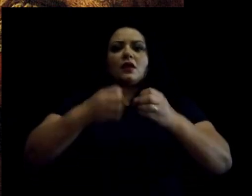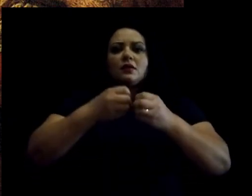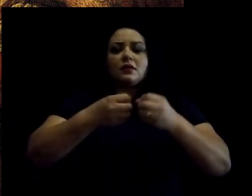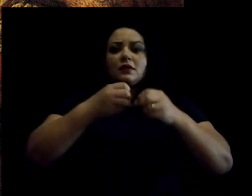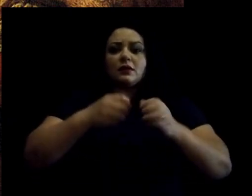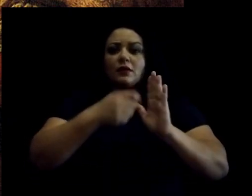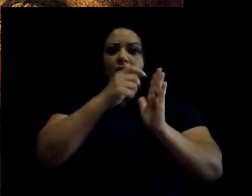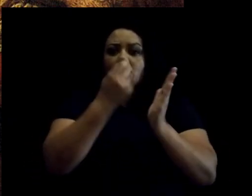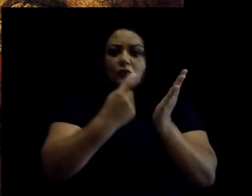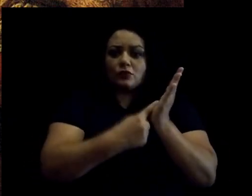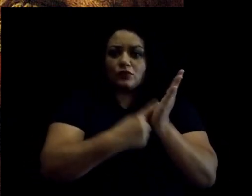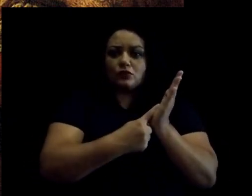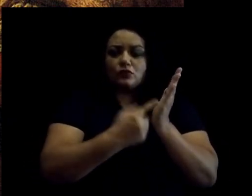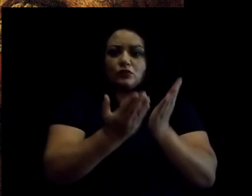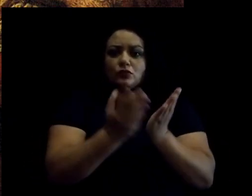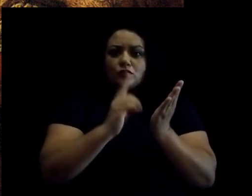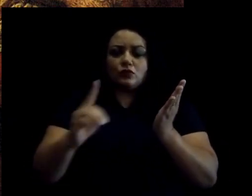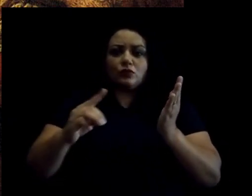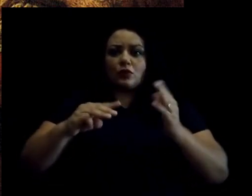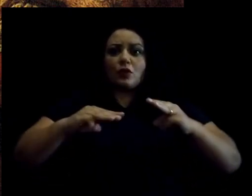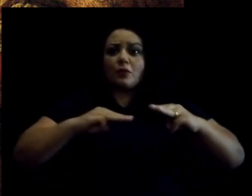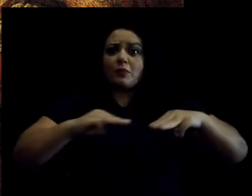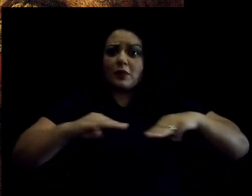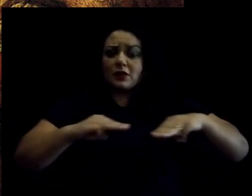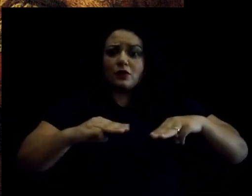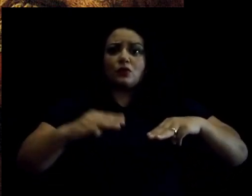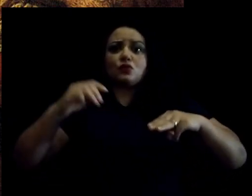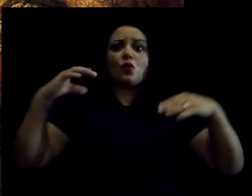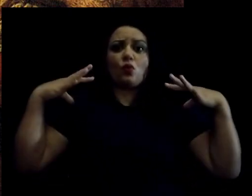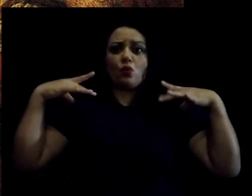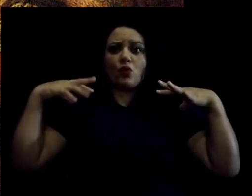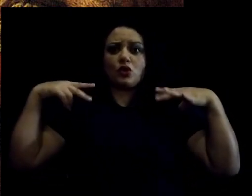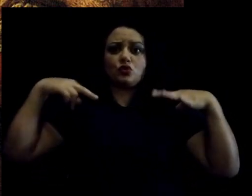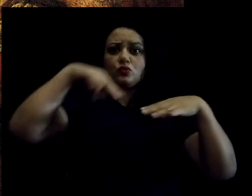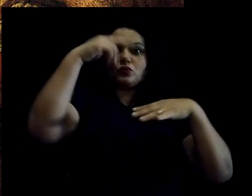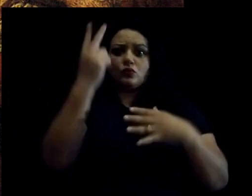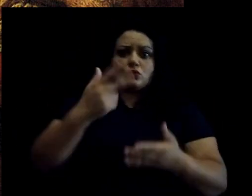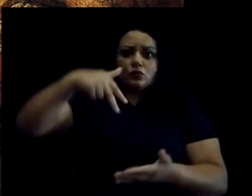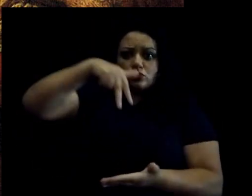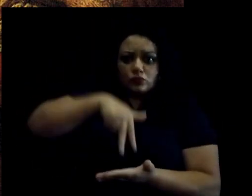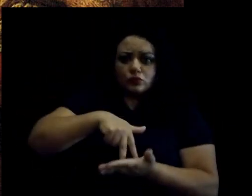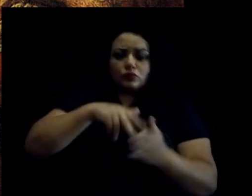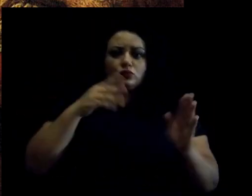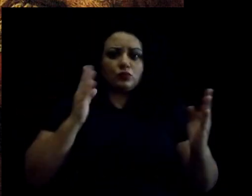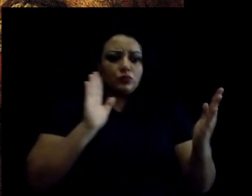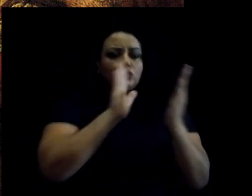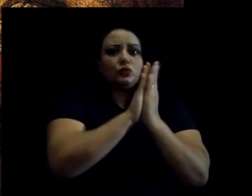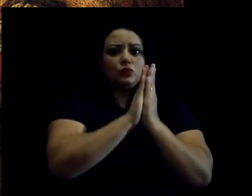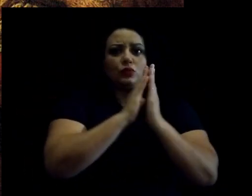Como descrito em Mateus, um anjo do Senhor aparece para José em sonho e diz para que ele não tenha medo de tomar Maria como